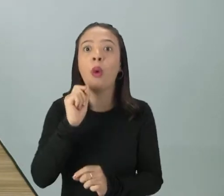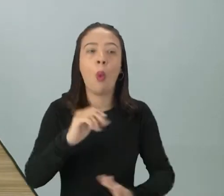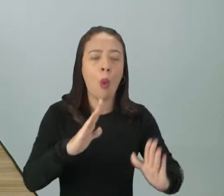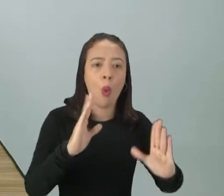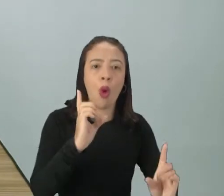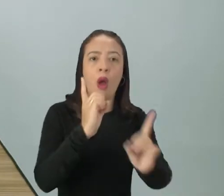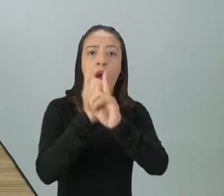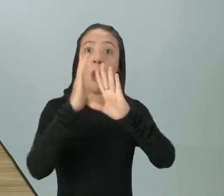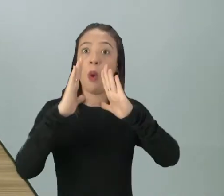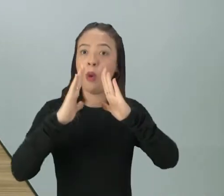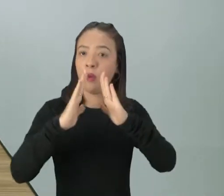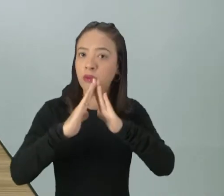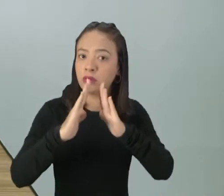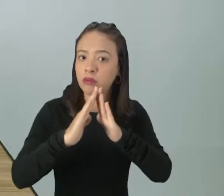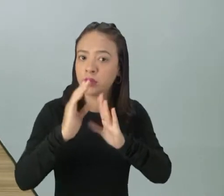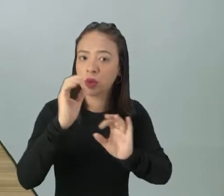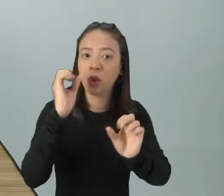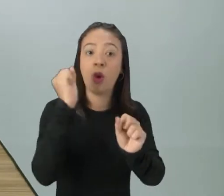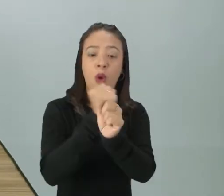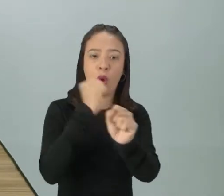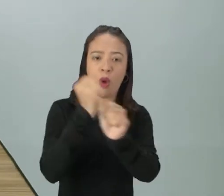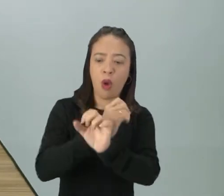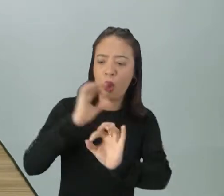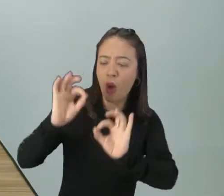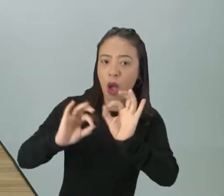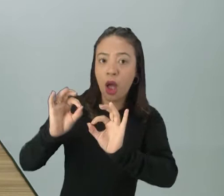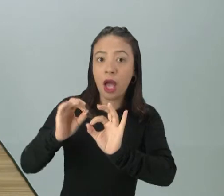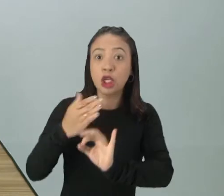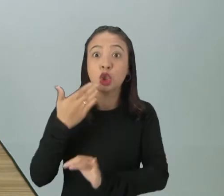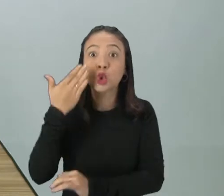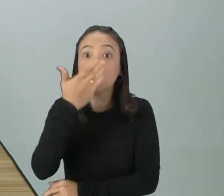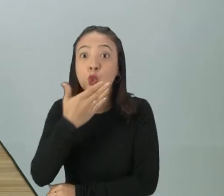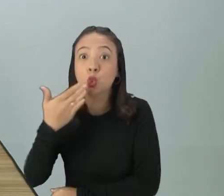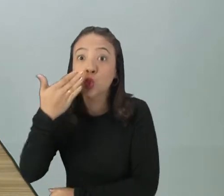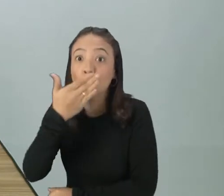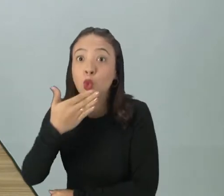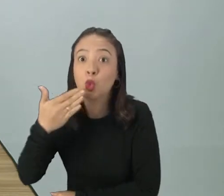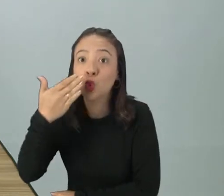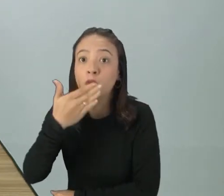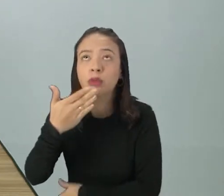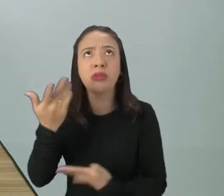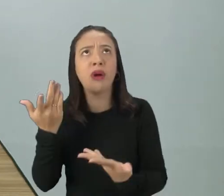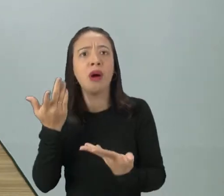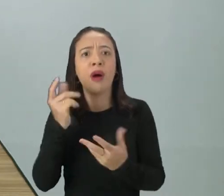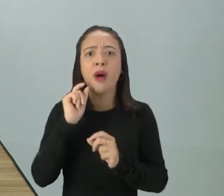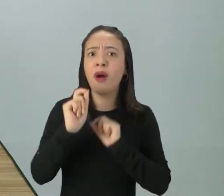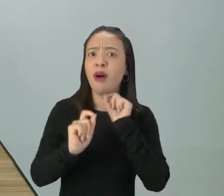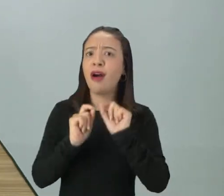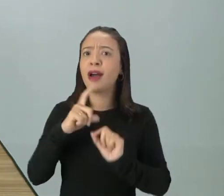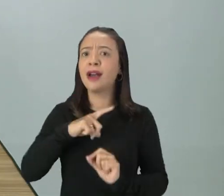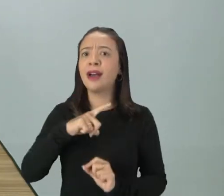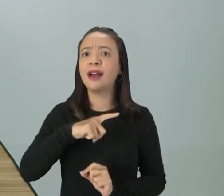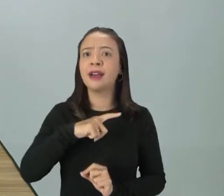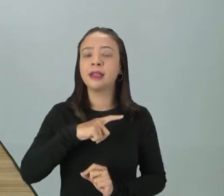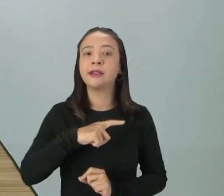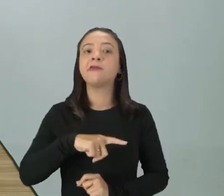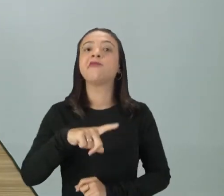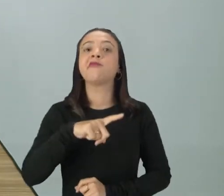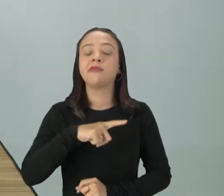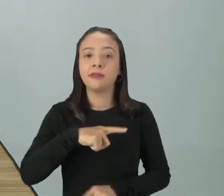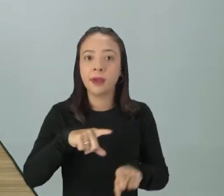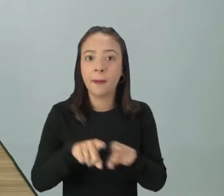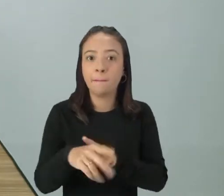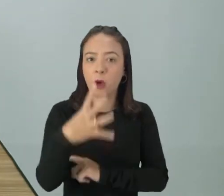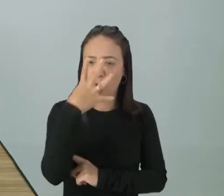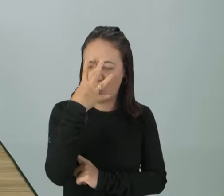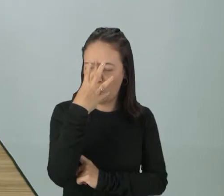casa que era feita de doces, isso mesmo. E o que mais? Tinha uma bruxa má que